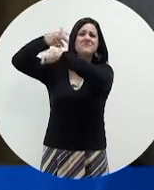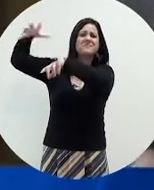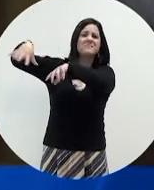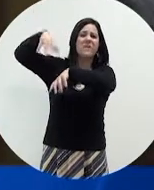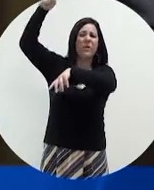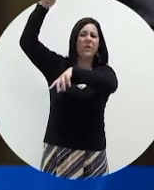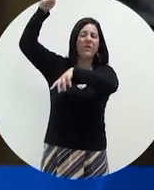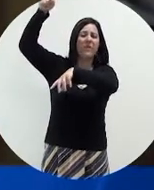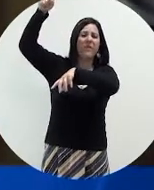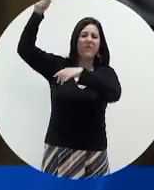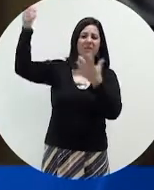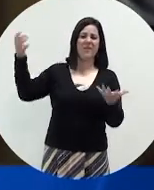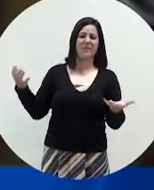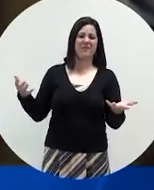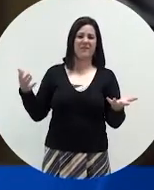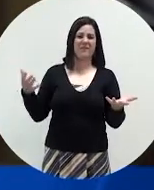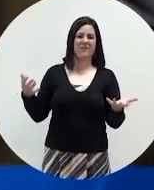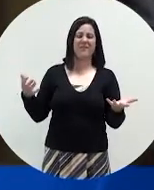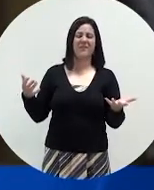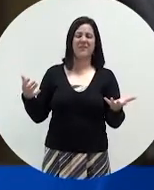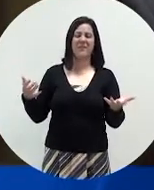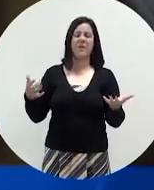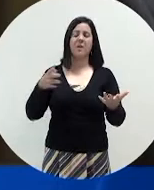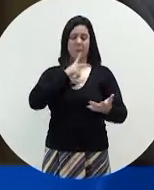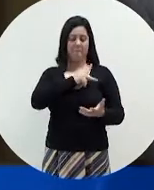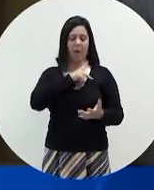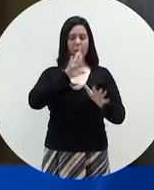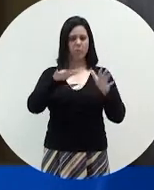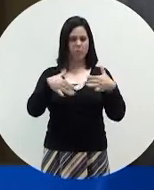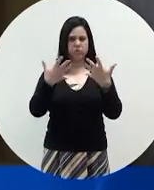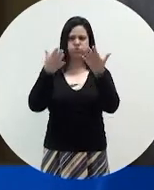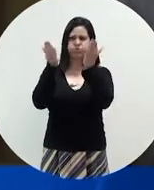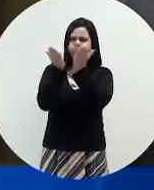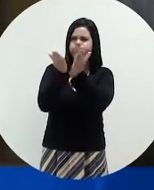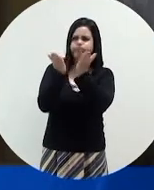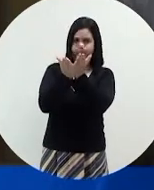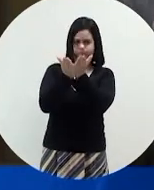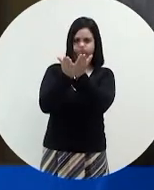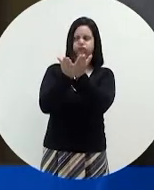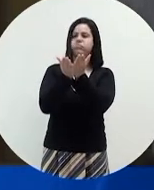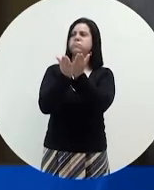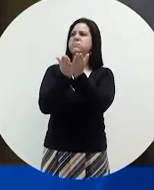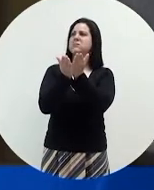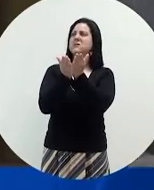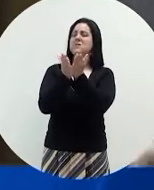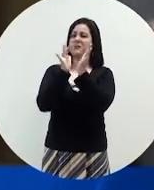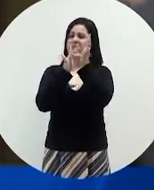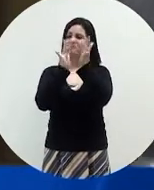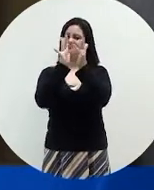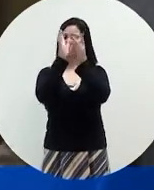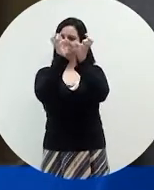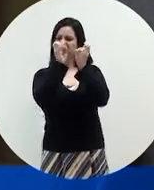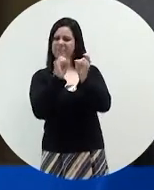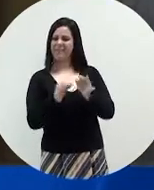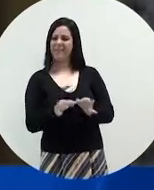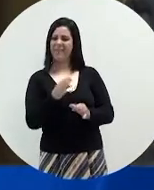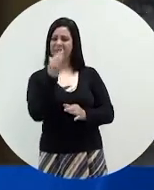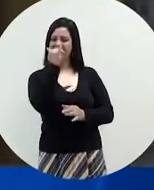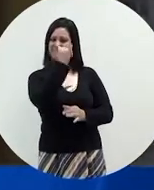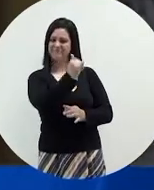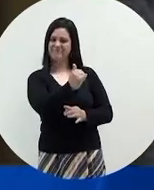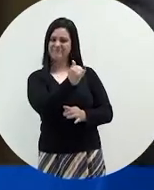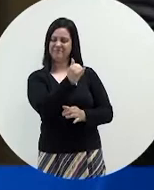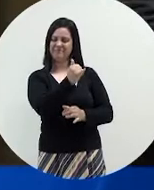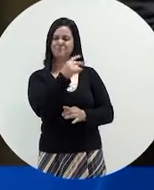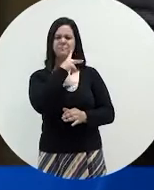E é uma grande tolice você tentar ir contra aquele que é dono desse